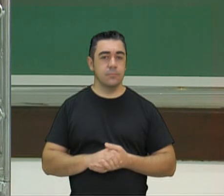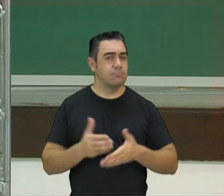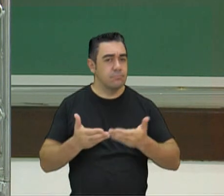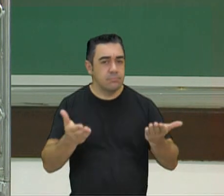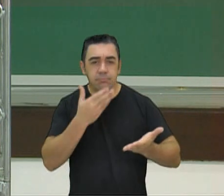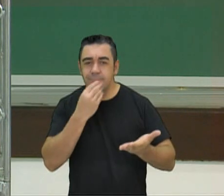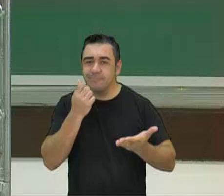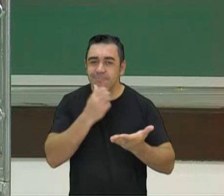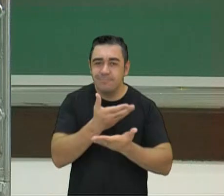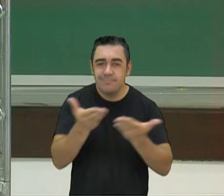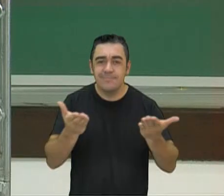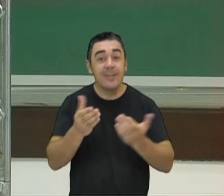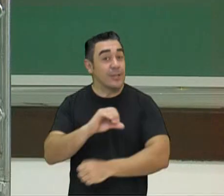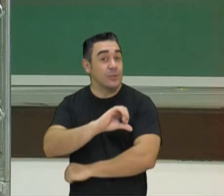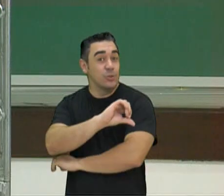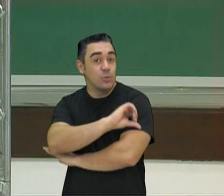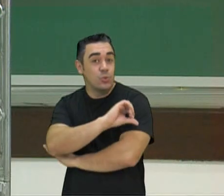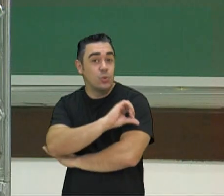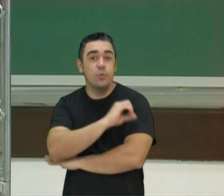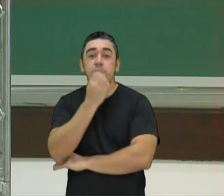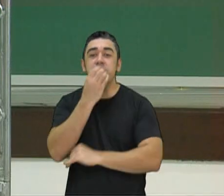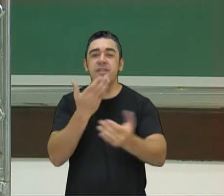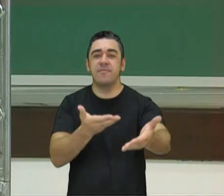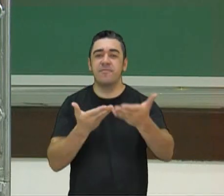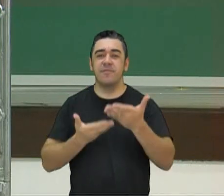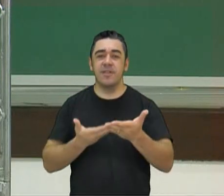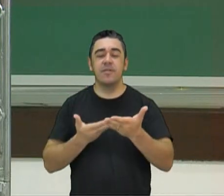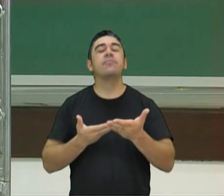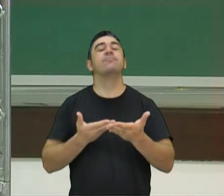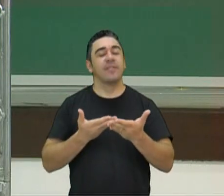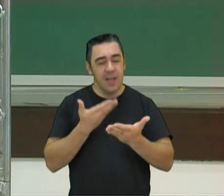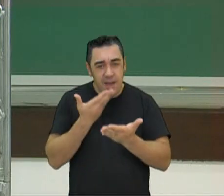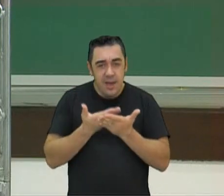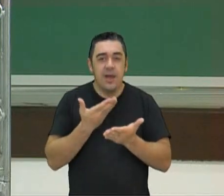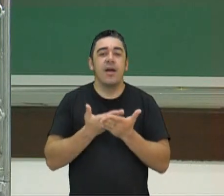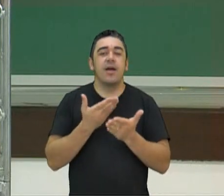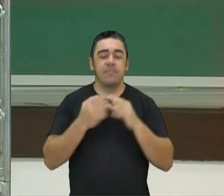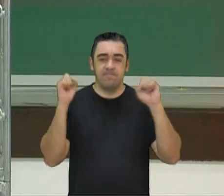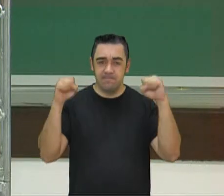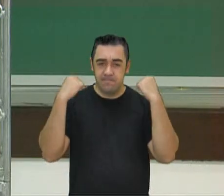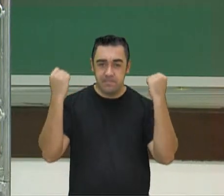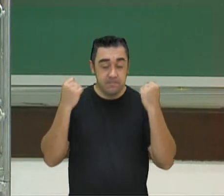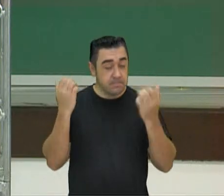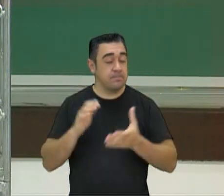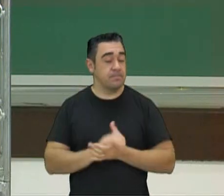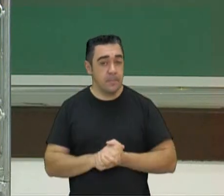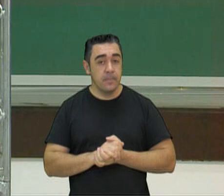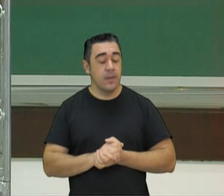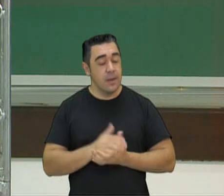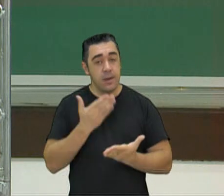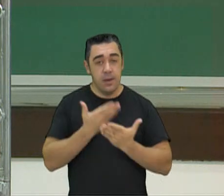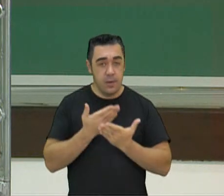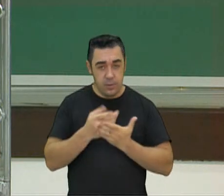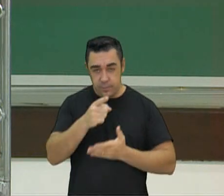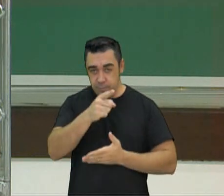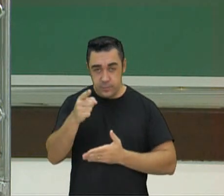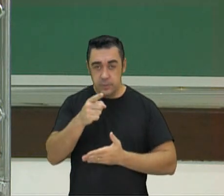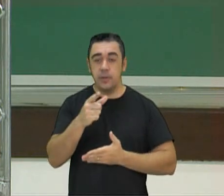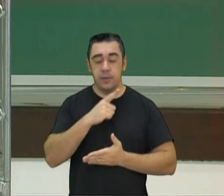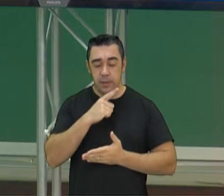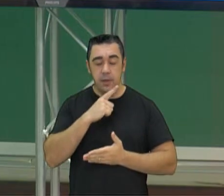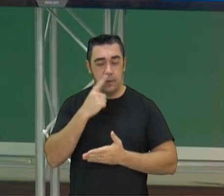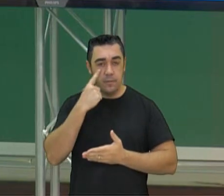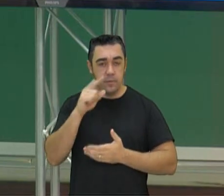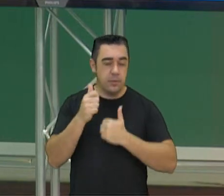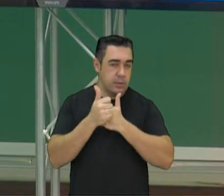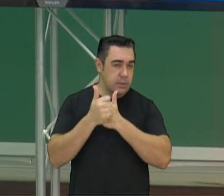Senhoras e senhores do nono ano, bem-vindos a mais uma aula de Educação Física. Então, essa aula, como vocês estavam tendo